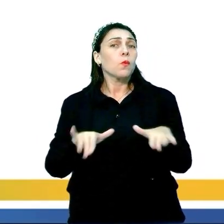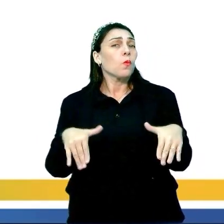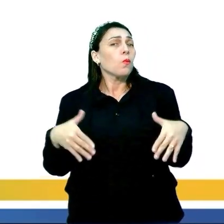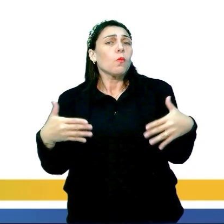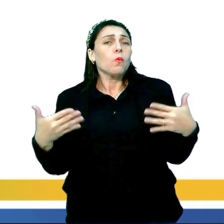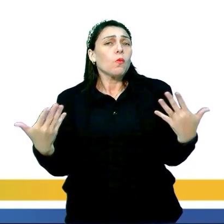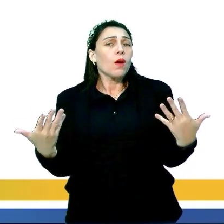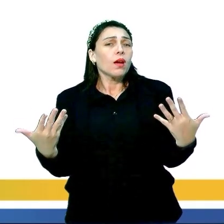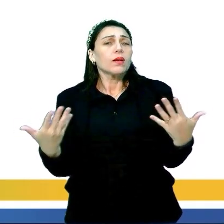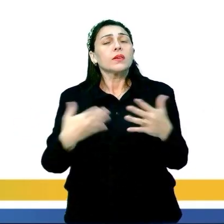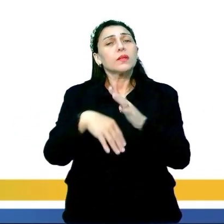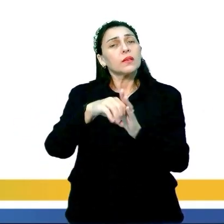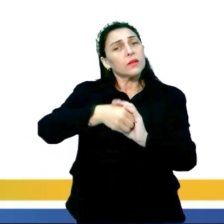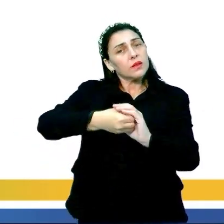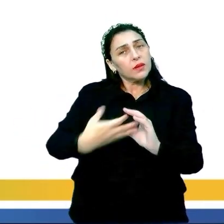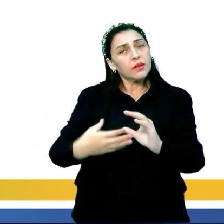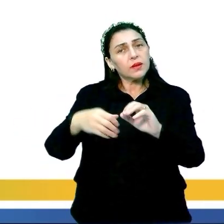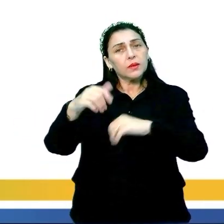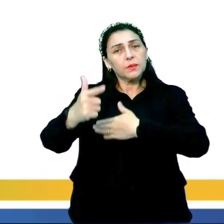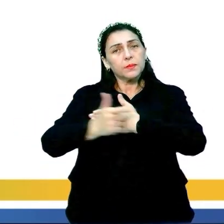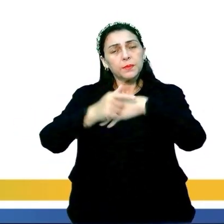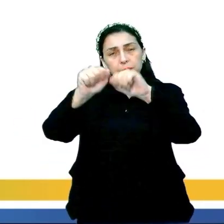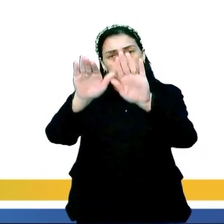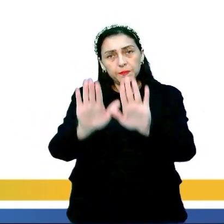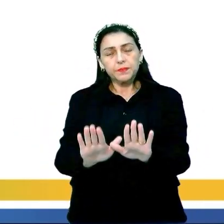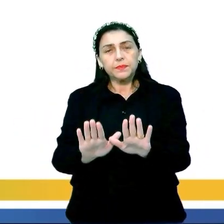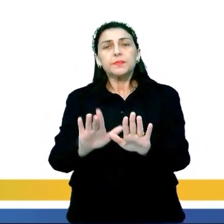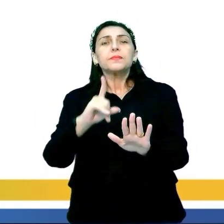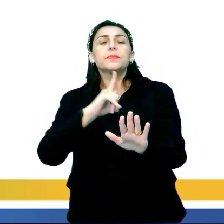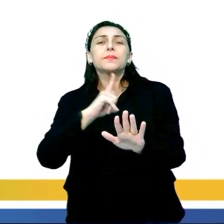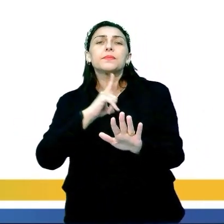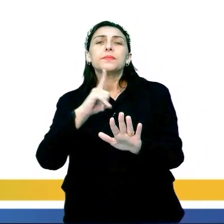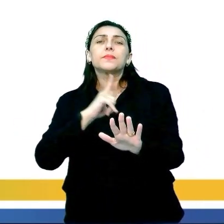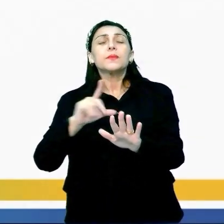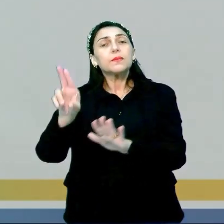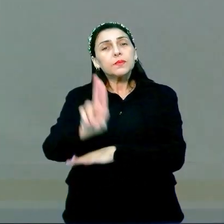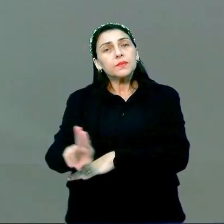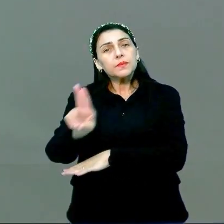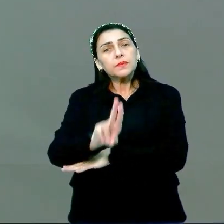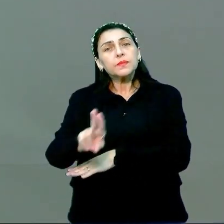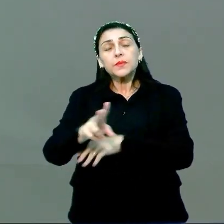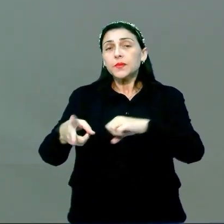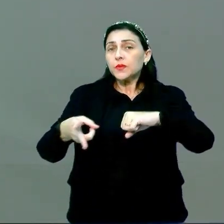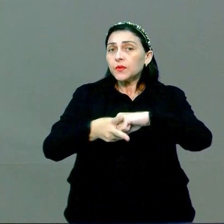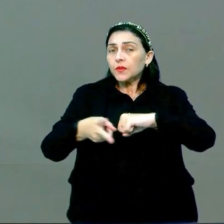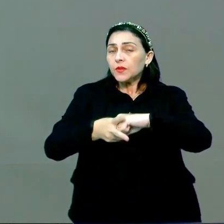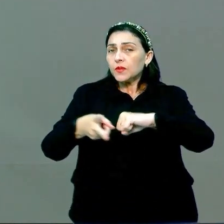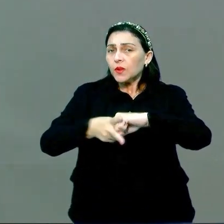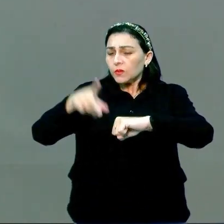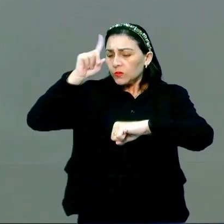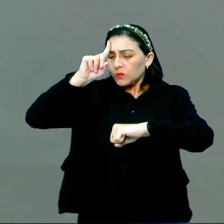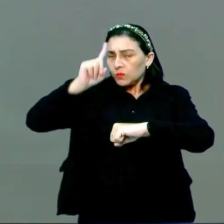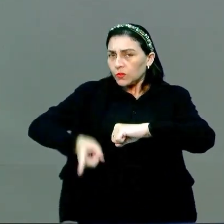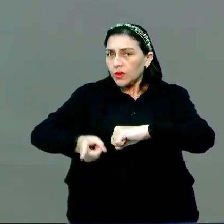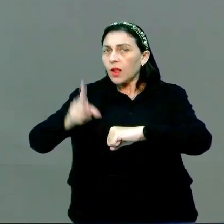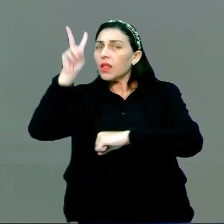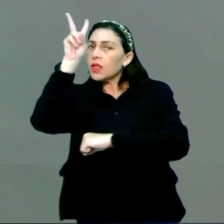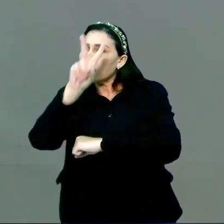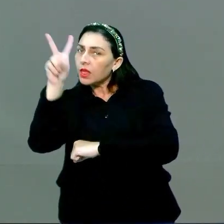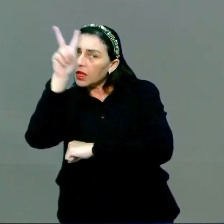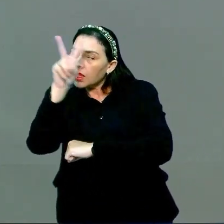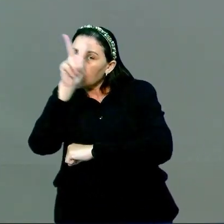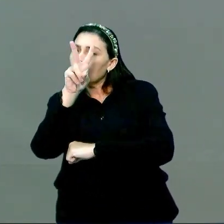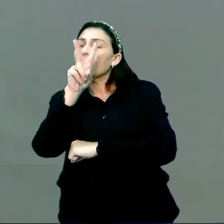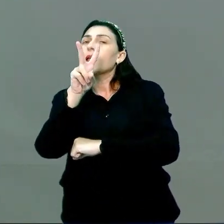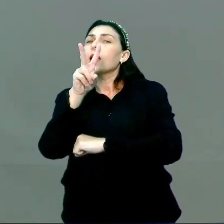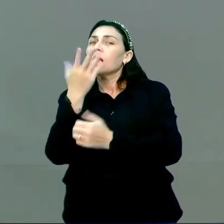E quais as características desse cartaz? E aí nós temos aí a utilização de verbos no imperativo. Lembra que nós